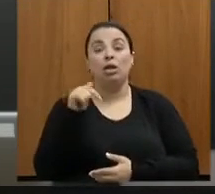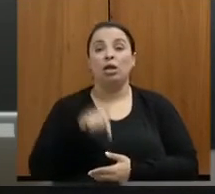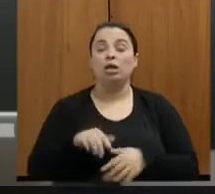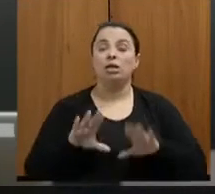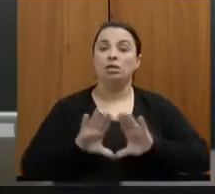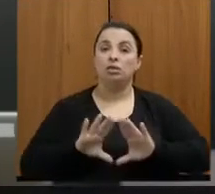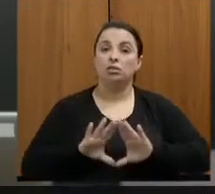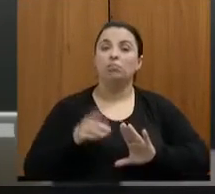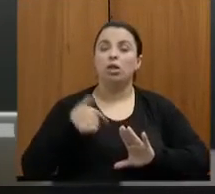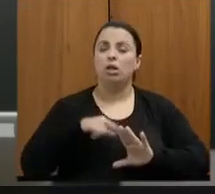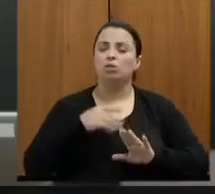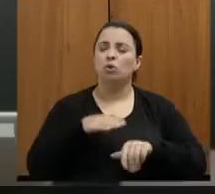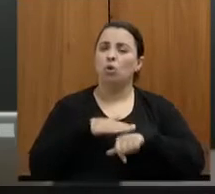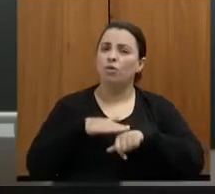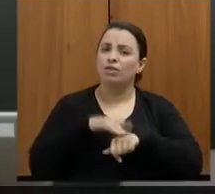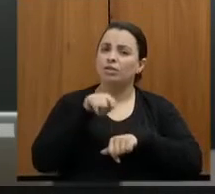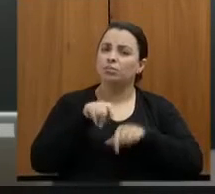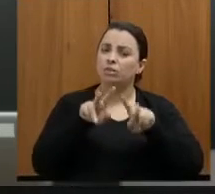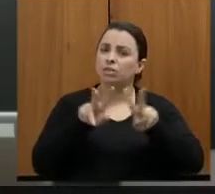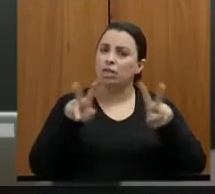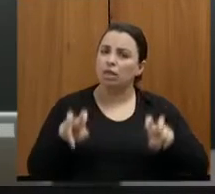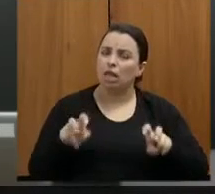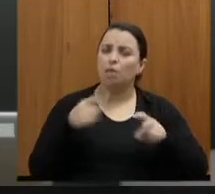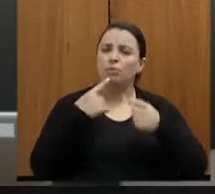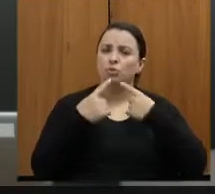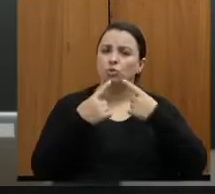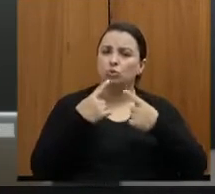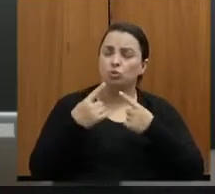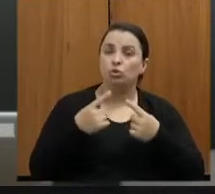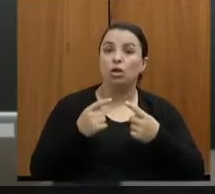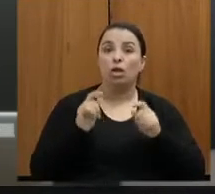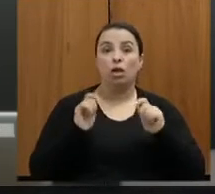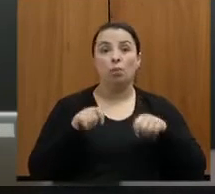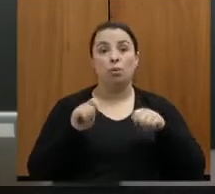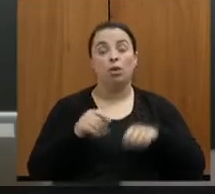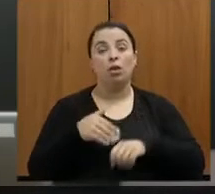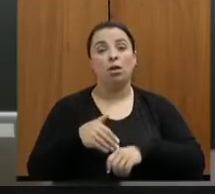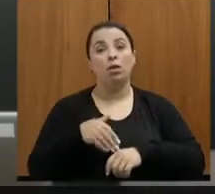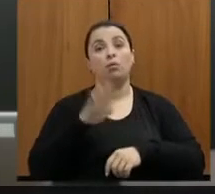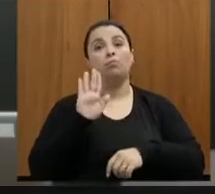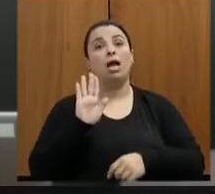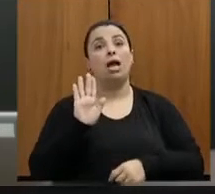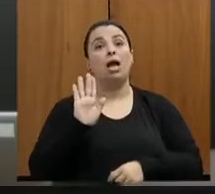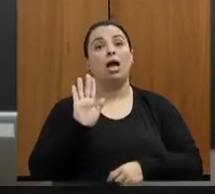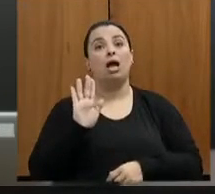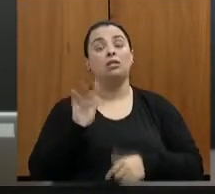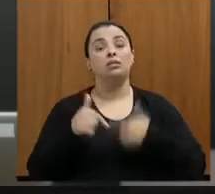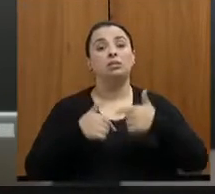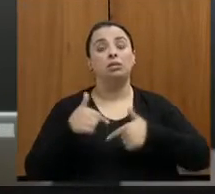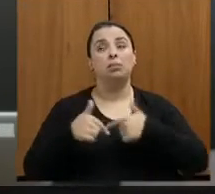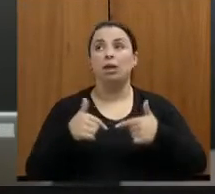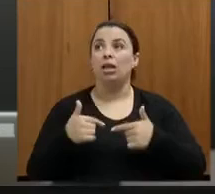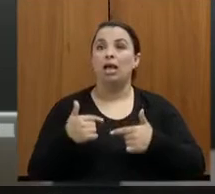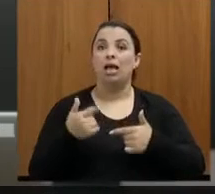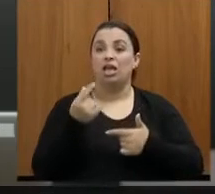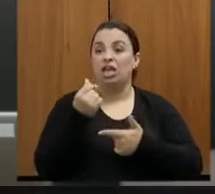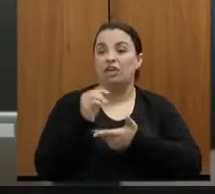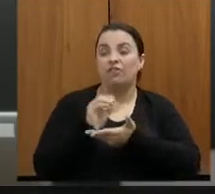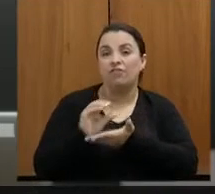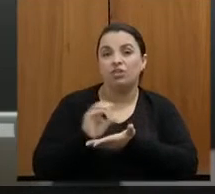assunto e nós podermos aqui trabalhar ainda mais, maiores investimentos